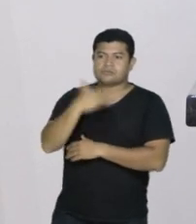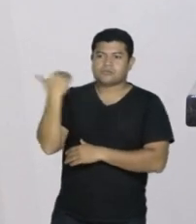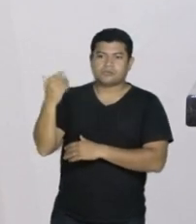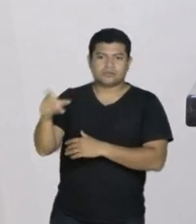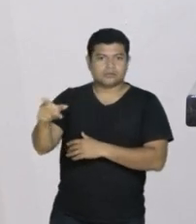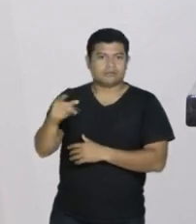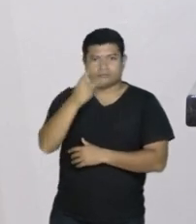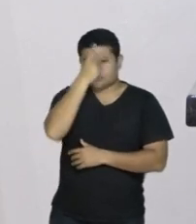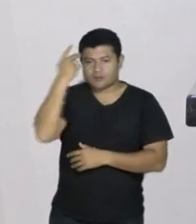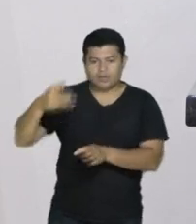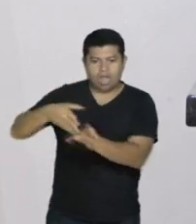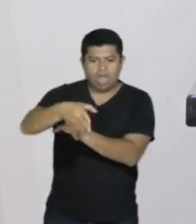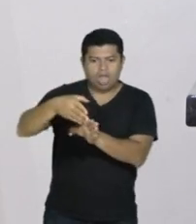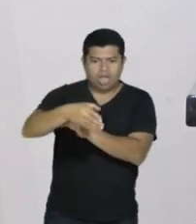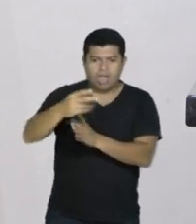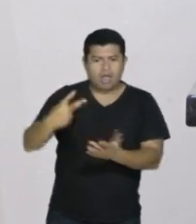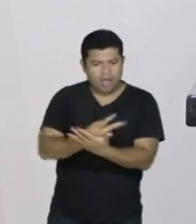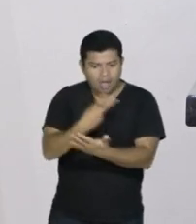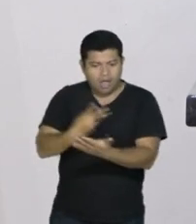simplesmente isso